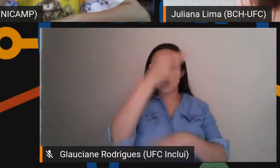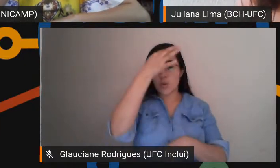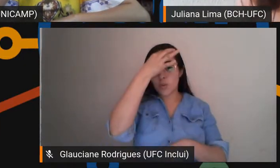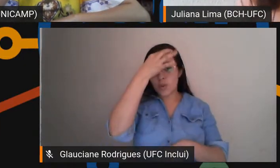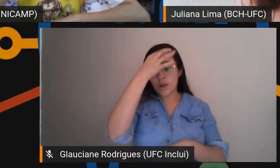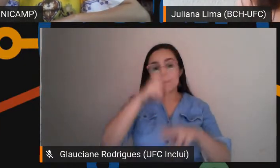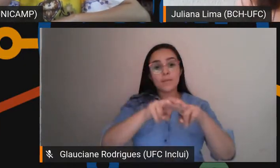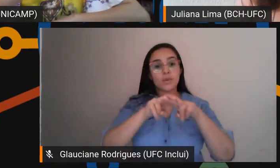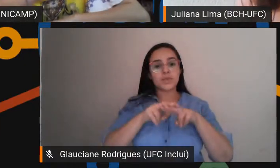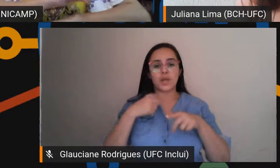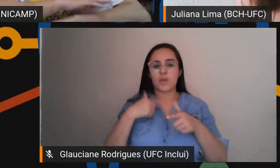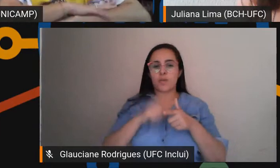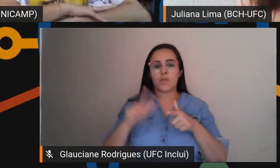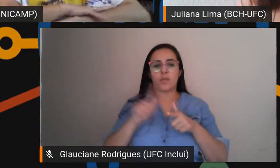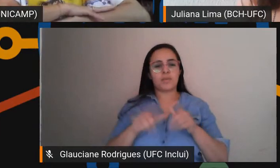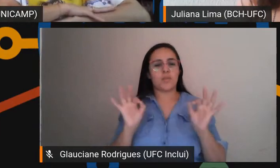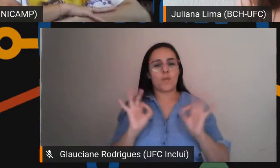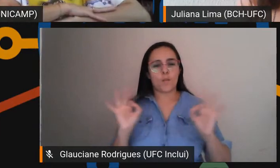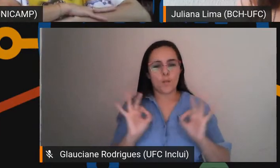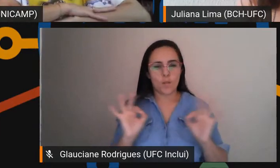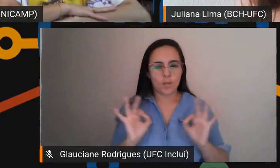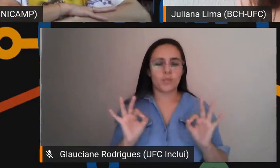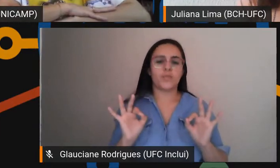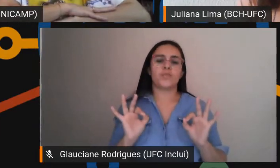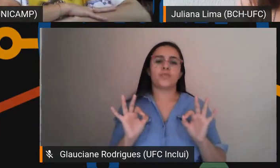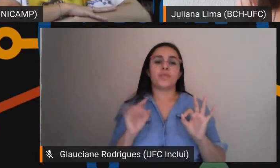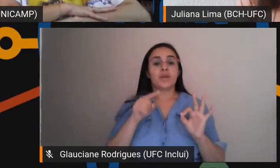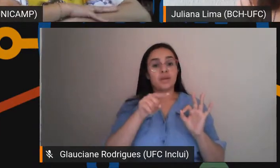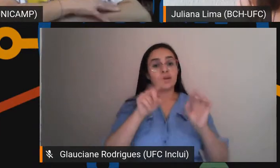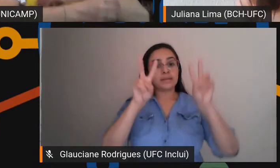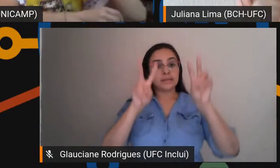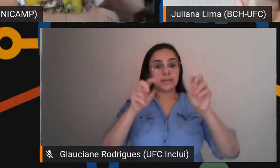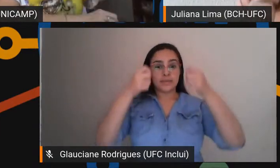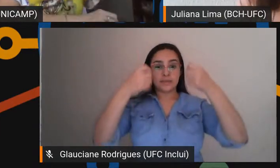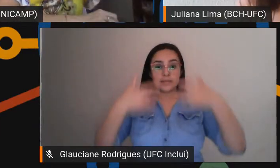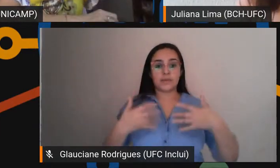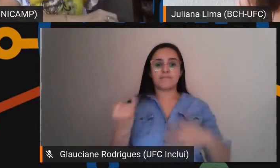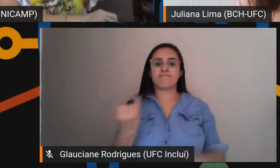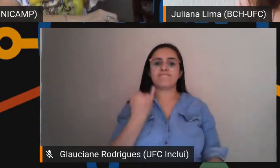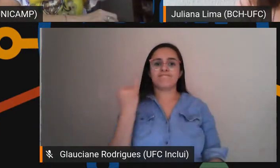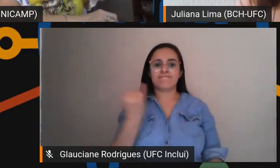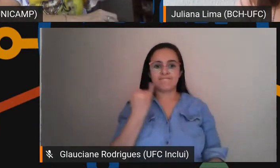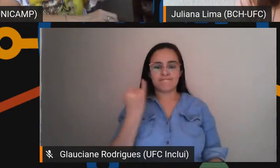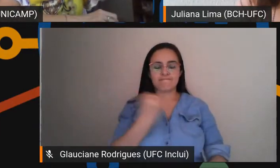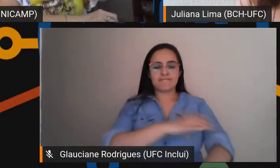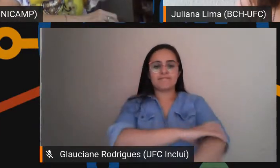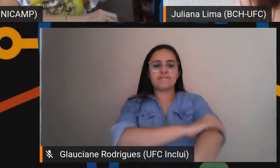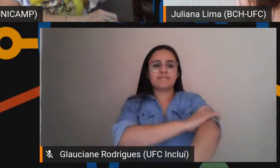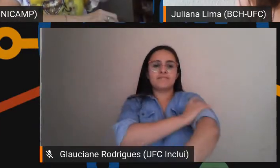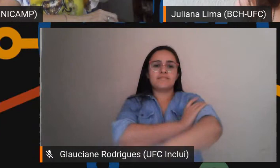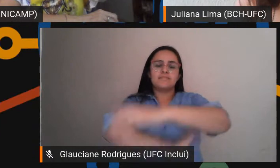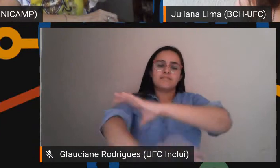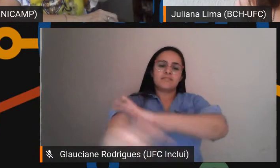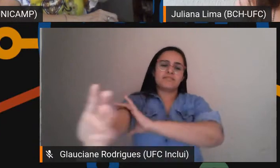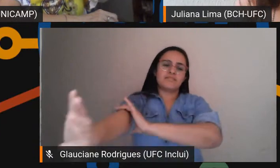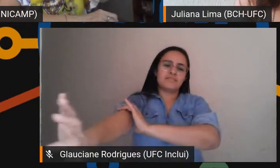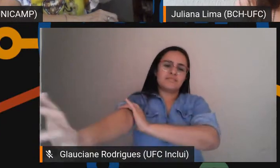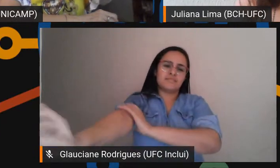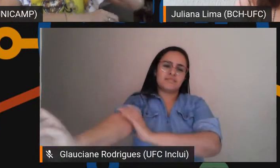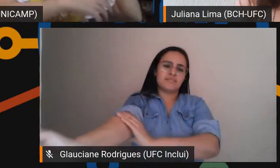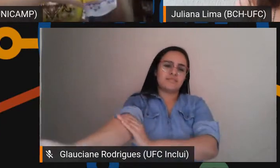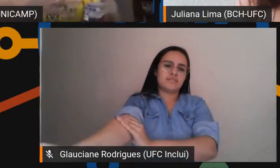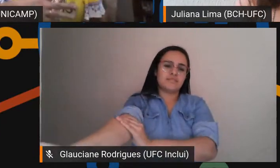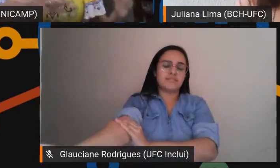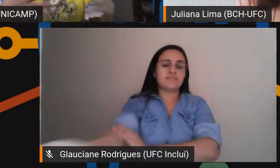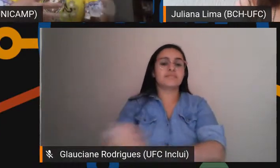tantos problemas. Mas isso que a professora falou é muito importante, tá, pessoal? Sim, sim, é porque também, acho que em contextos